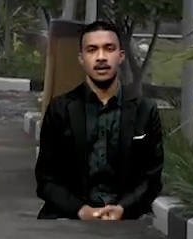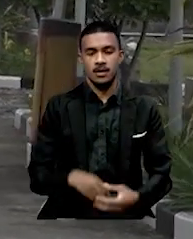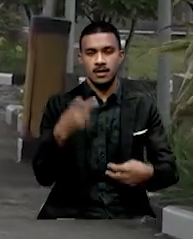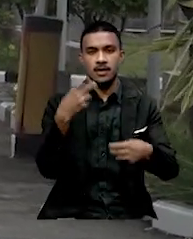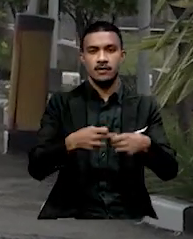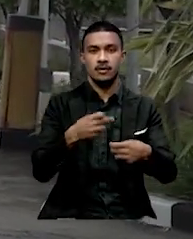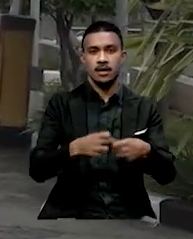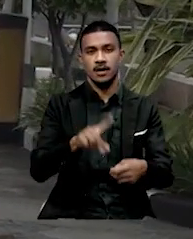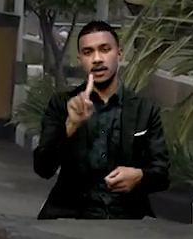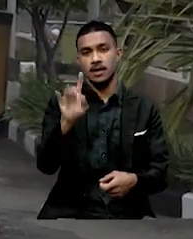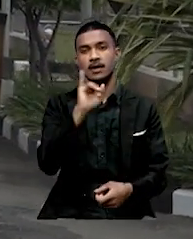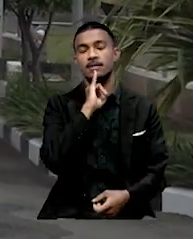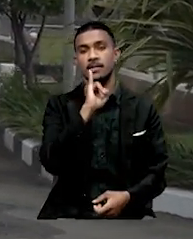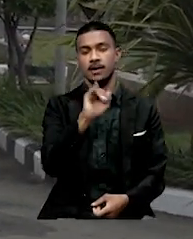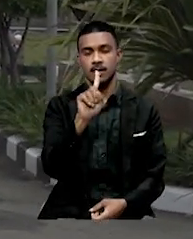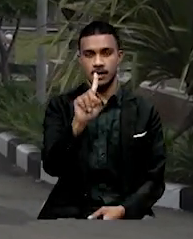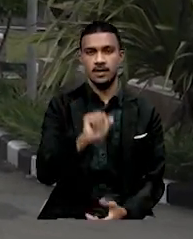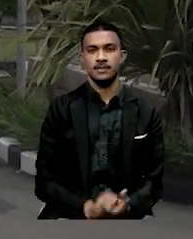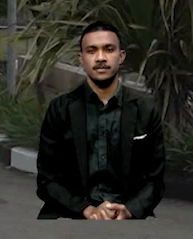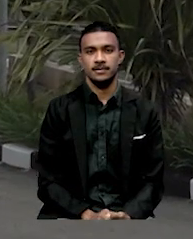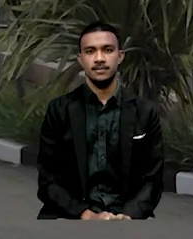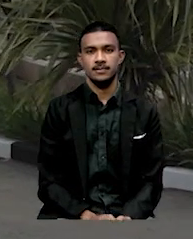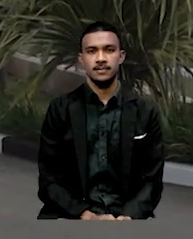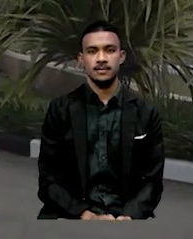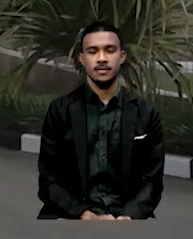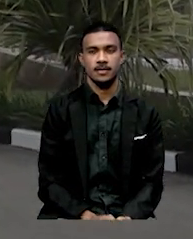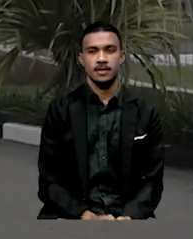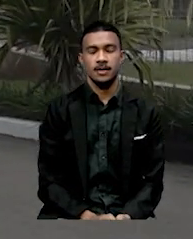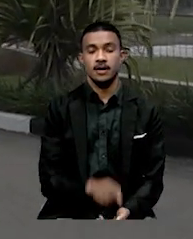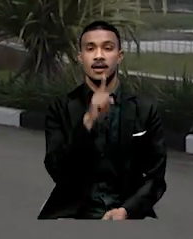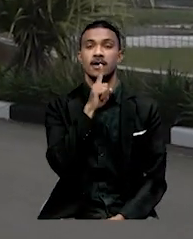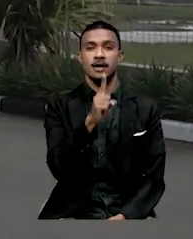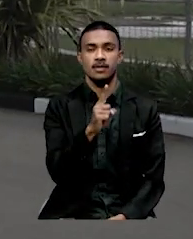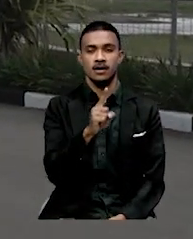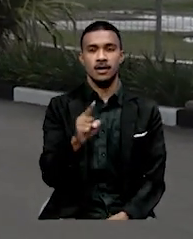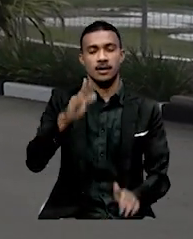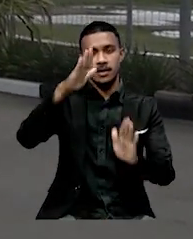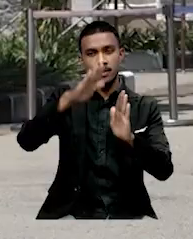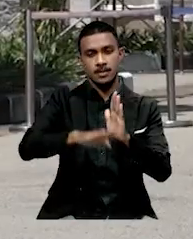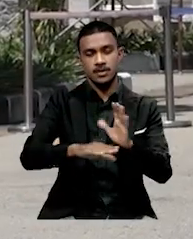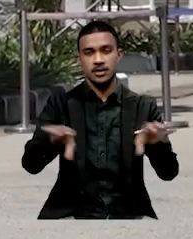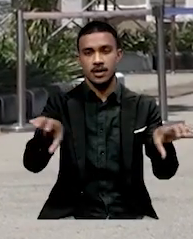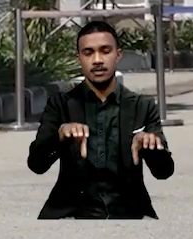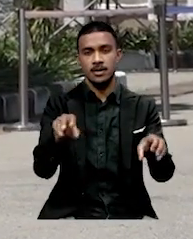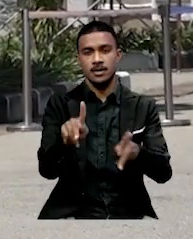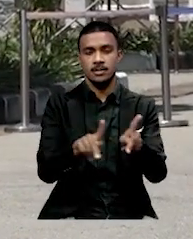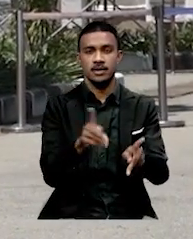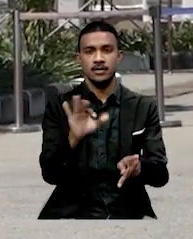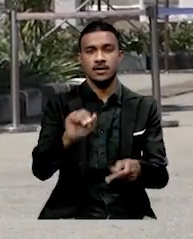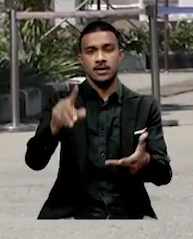dificuldade ida maka ida claro que menos recursos humanos segundo